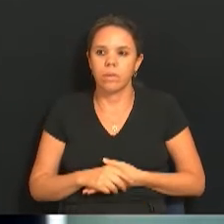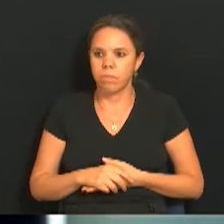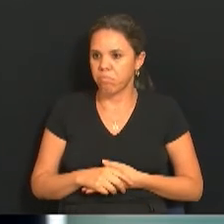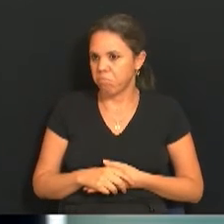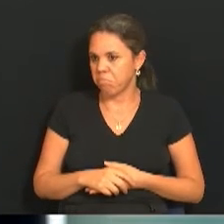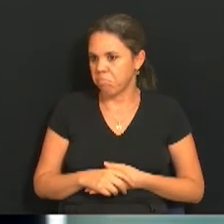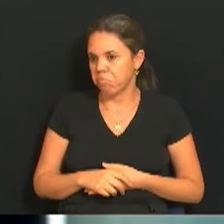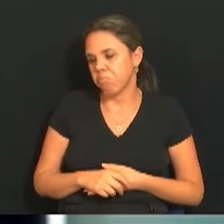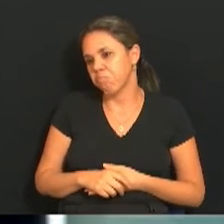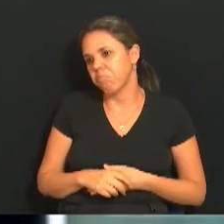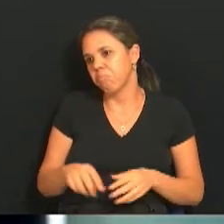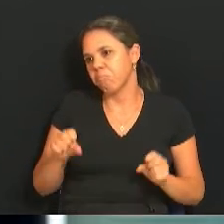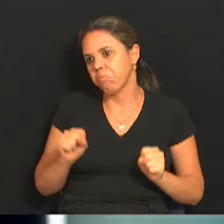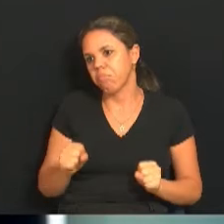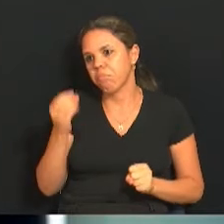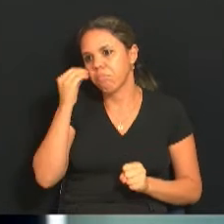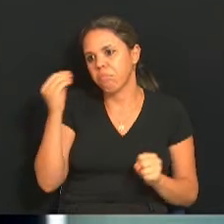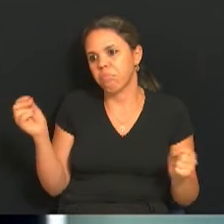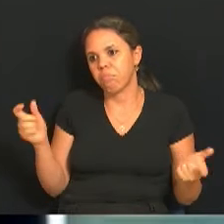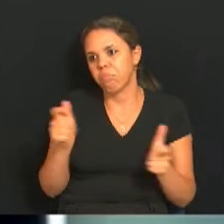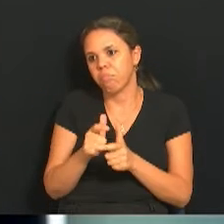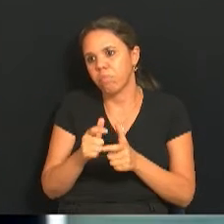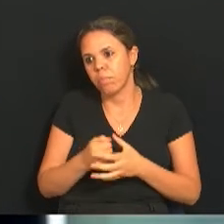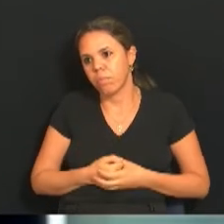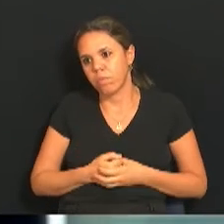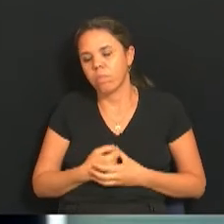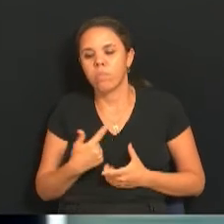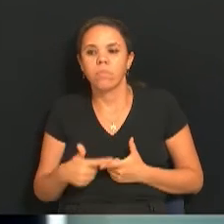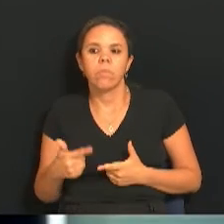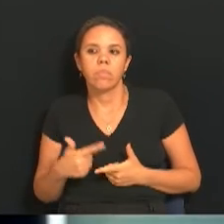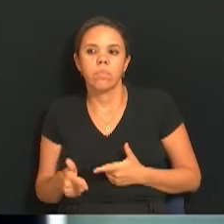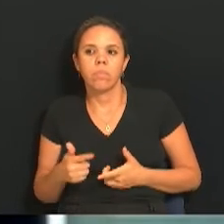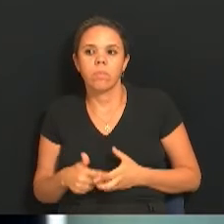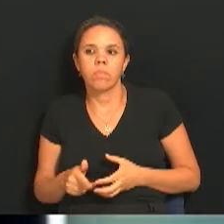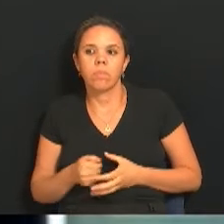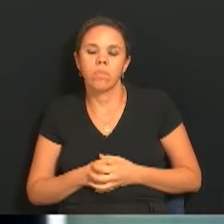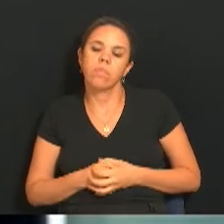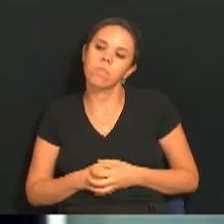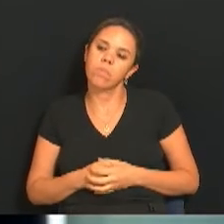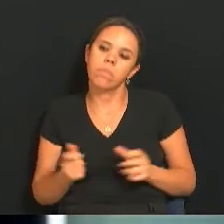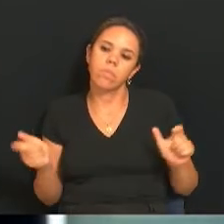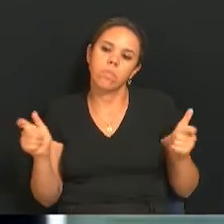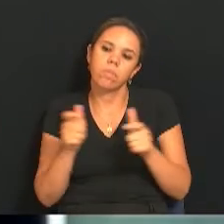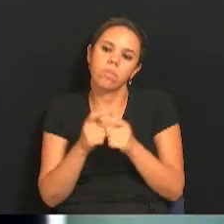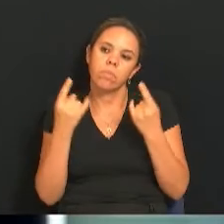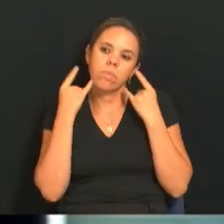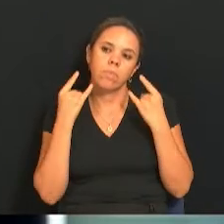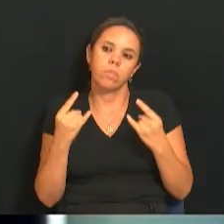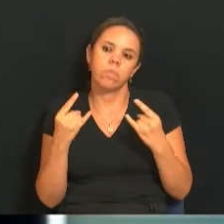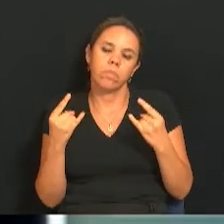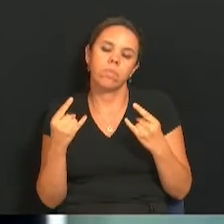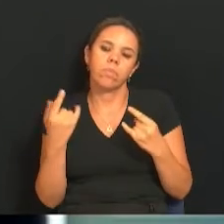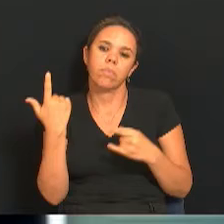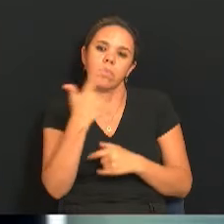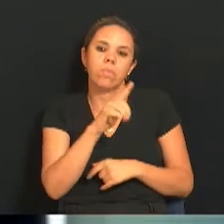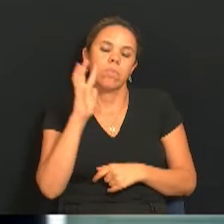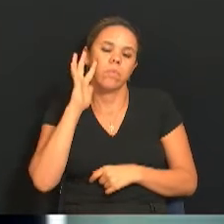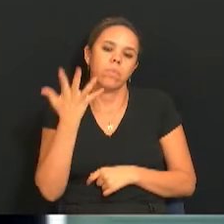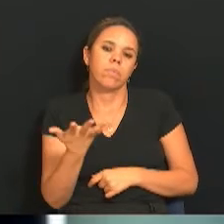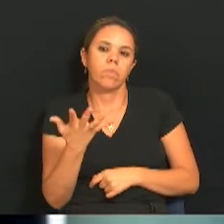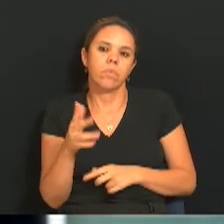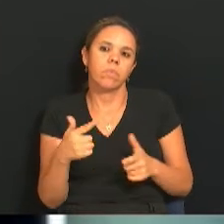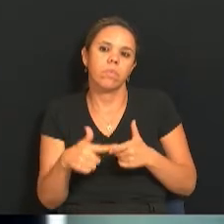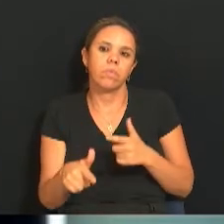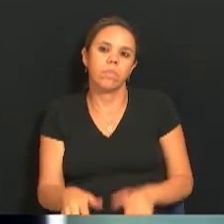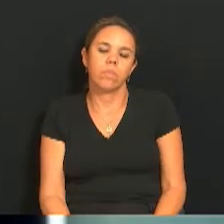que a gente possa tentar minimizar essa situação, diminuindo os atrativos ou trazendo soluções para esse problema, né? Eu